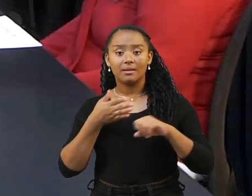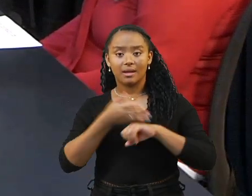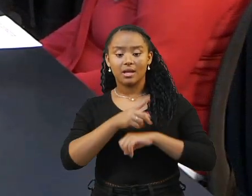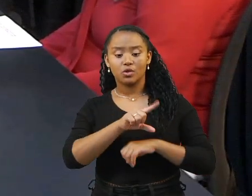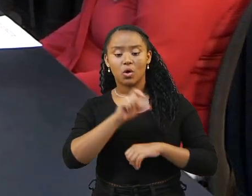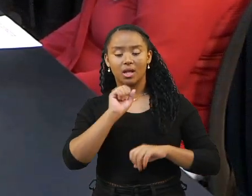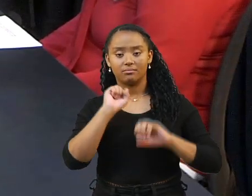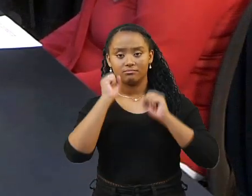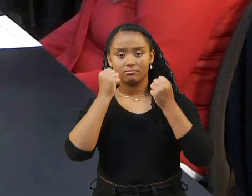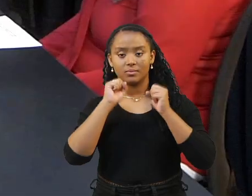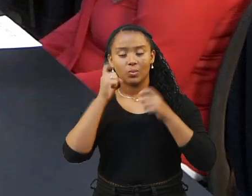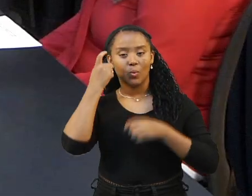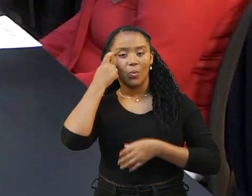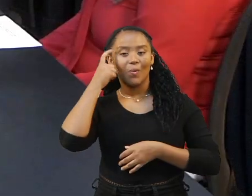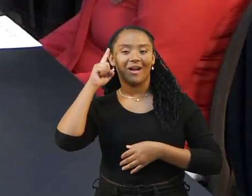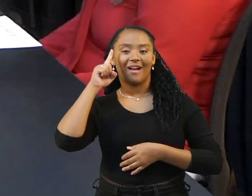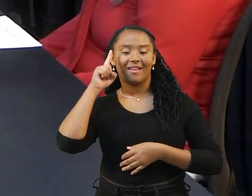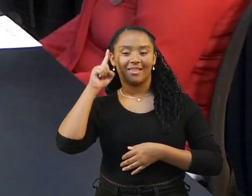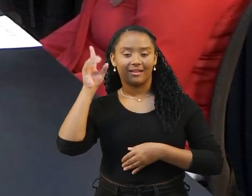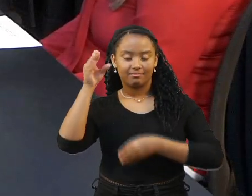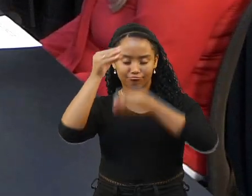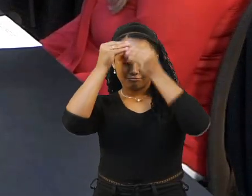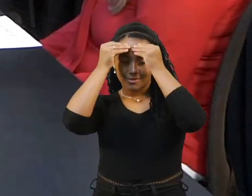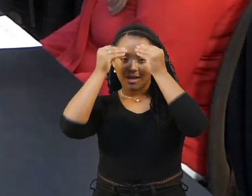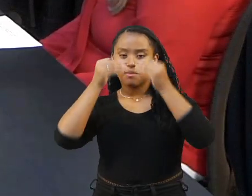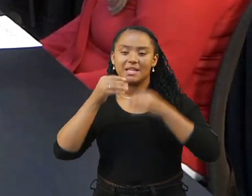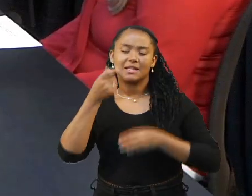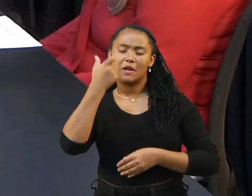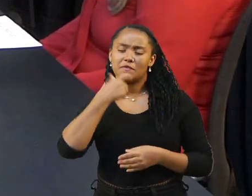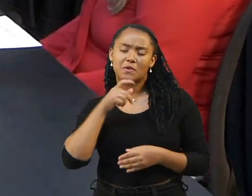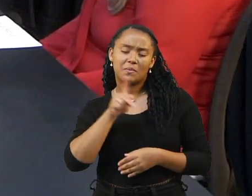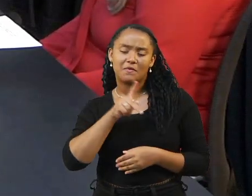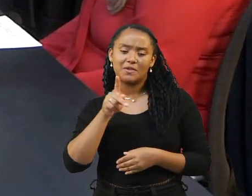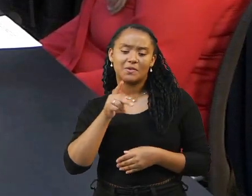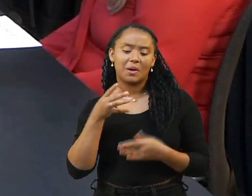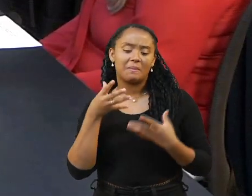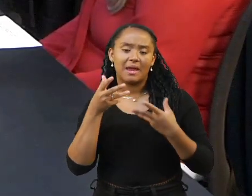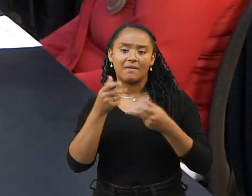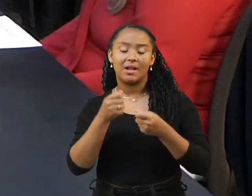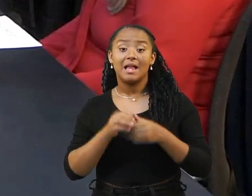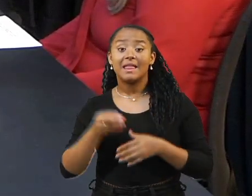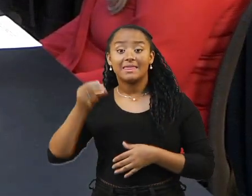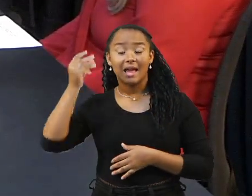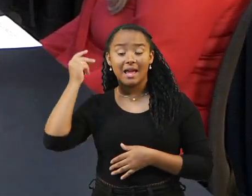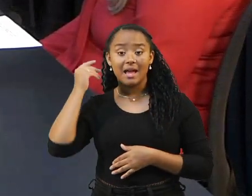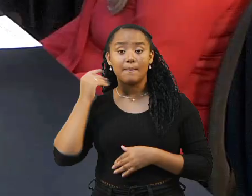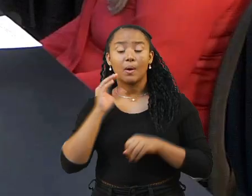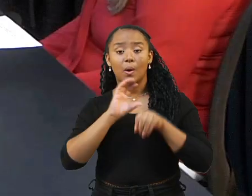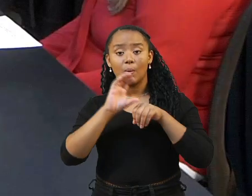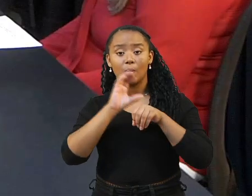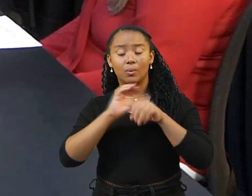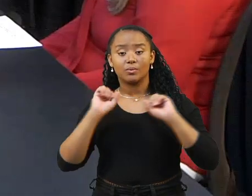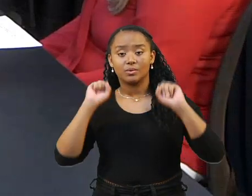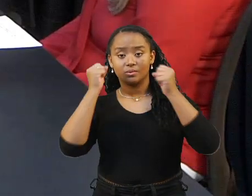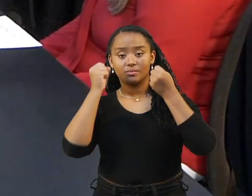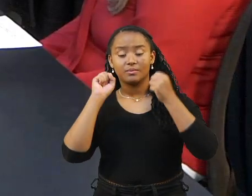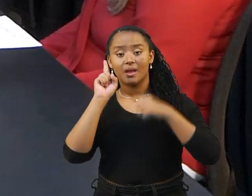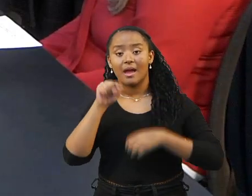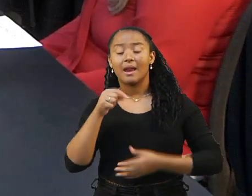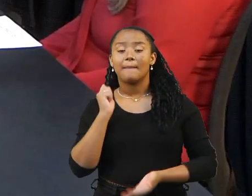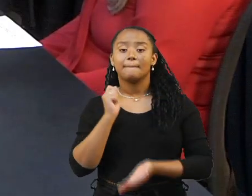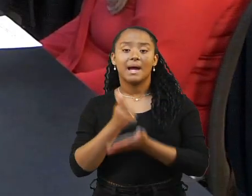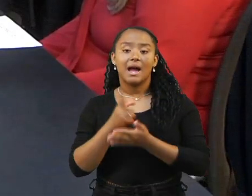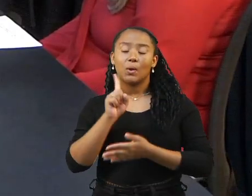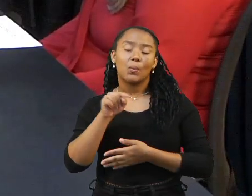entrei com essa ideia. E, na época, esse curso era pago, não